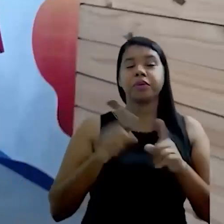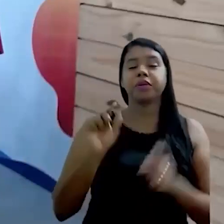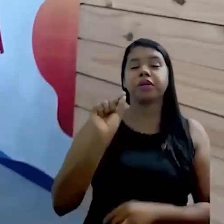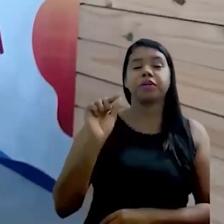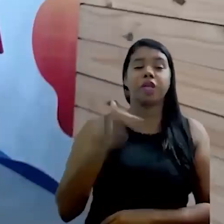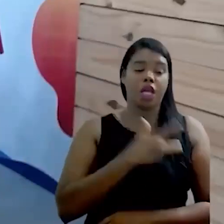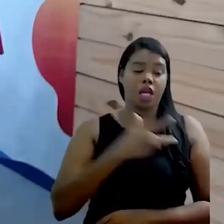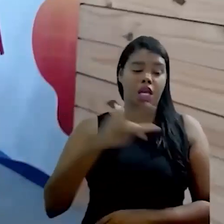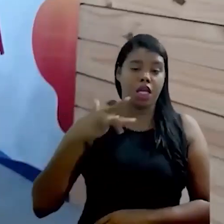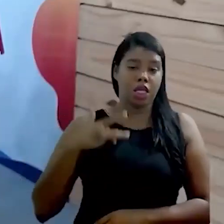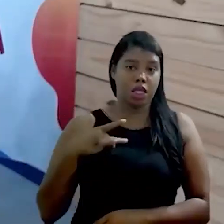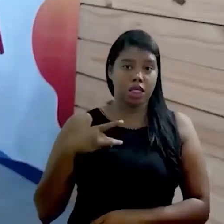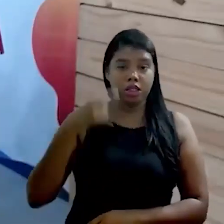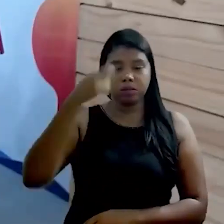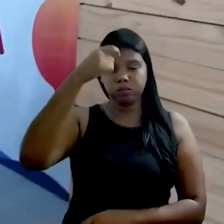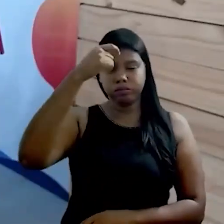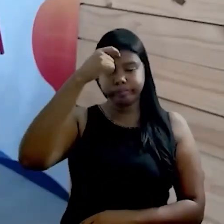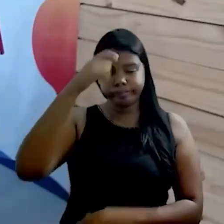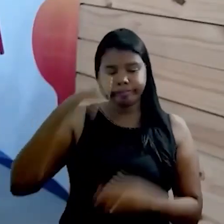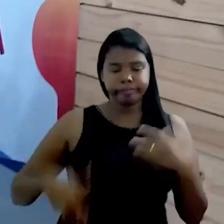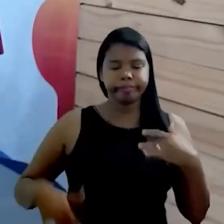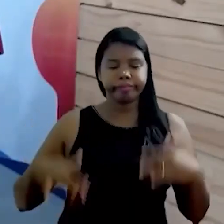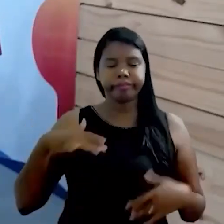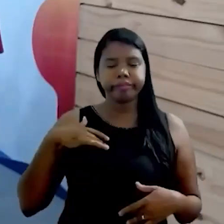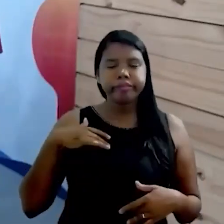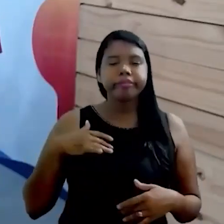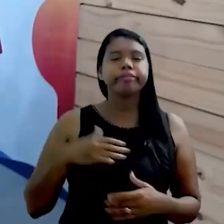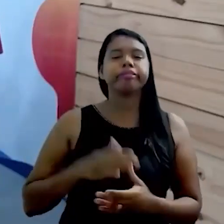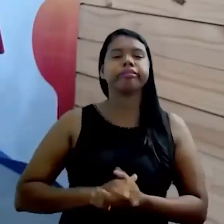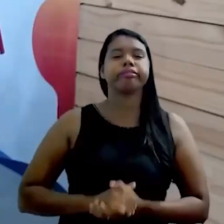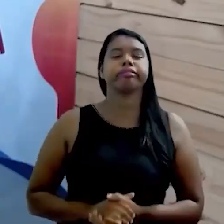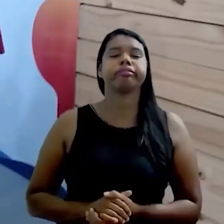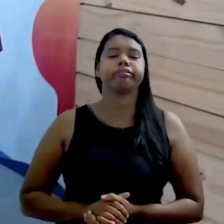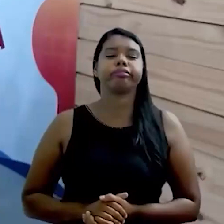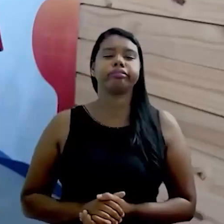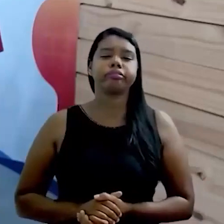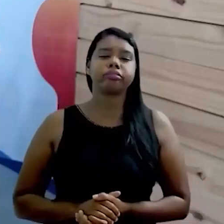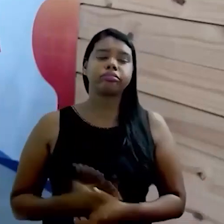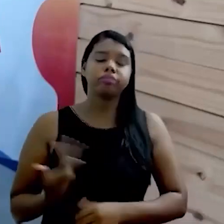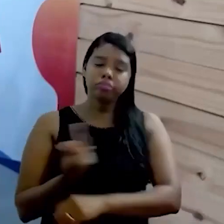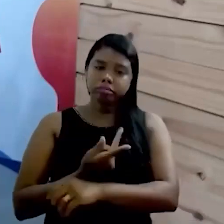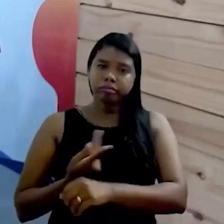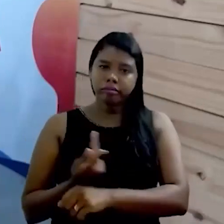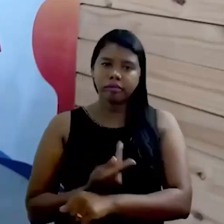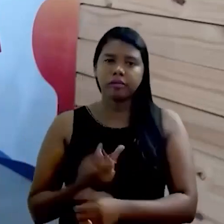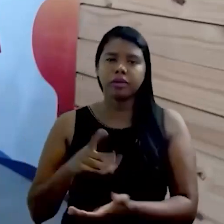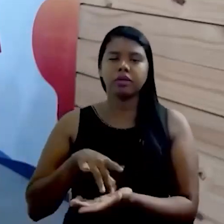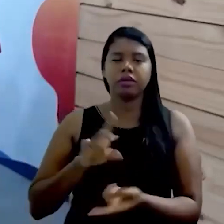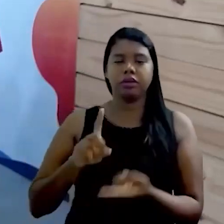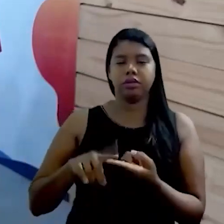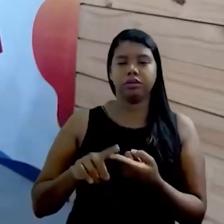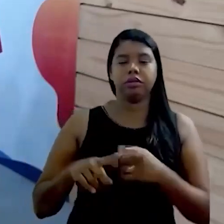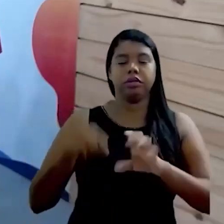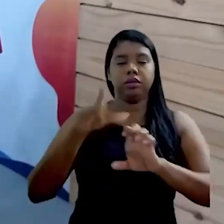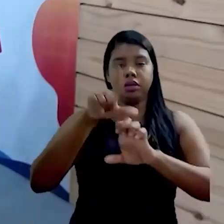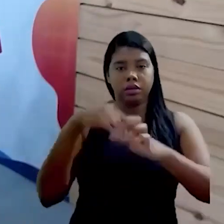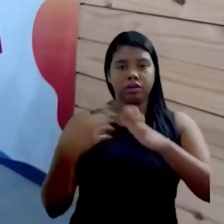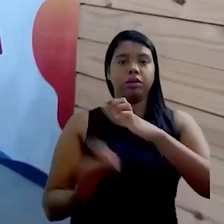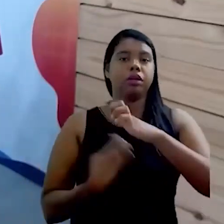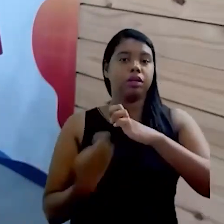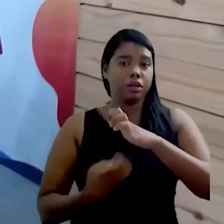nossa saúde física e mental. Isso. Então, as pessoas estão buscando e estão cobrando também das suas empresas, dos